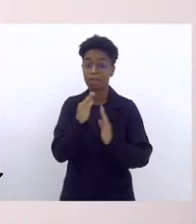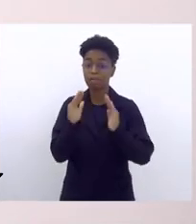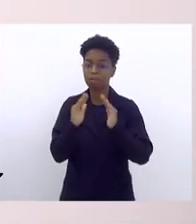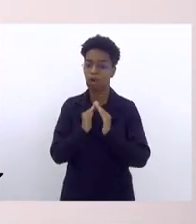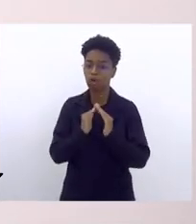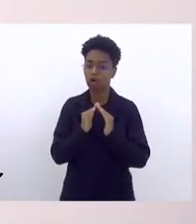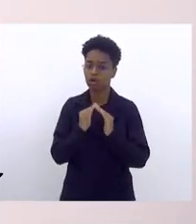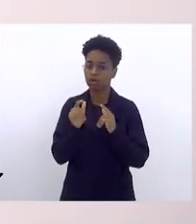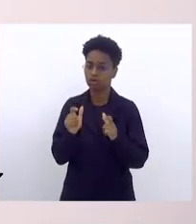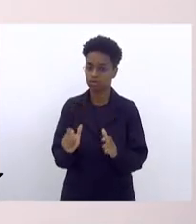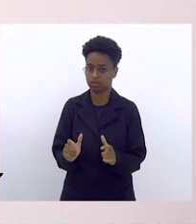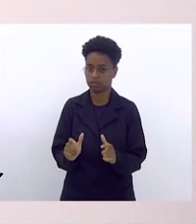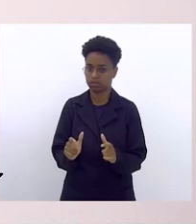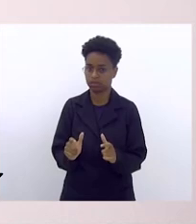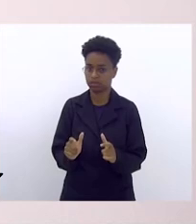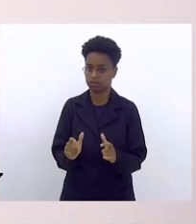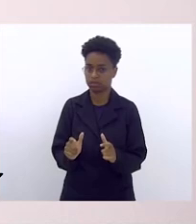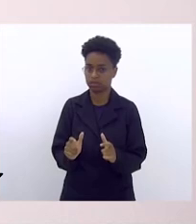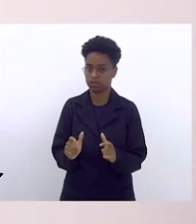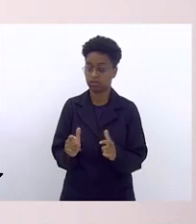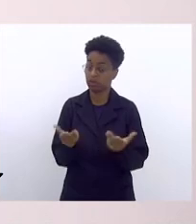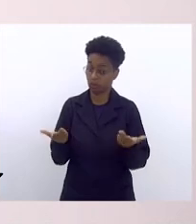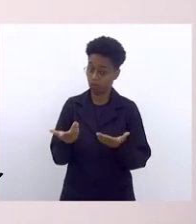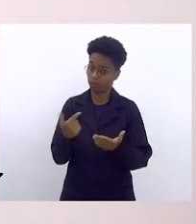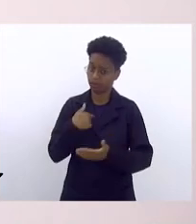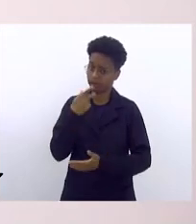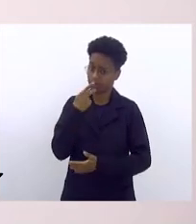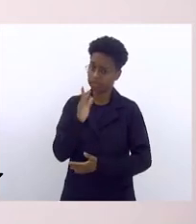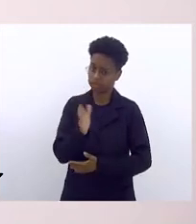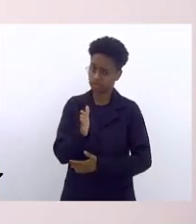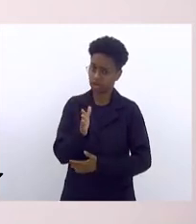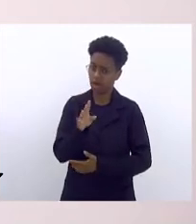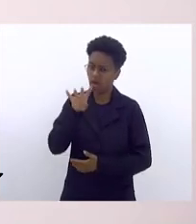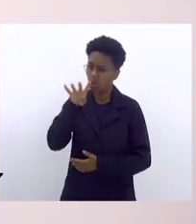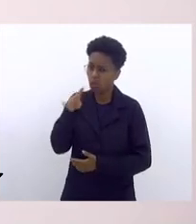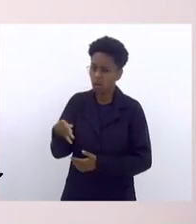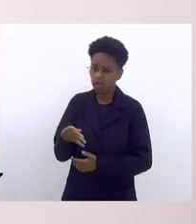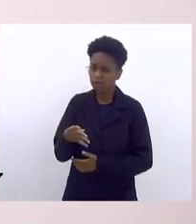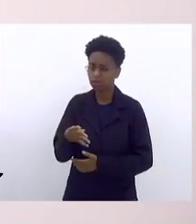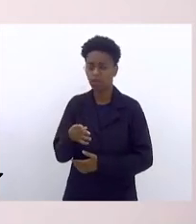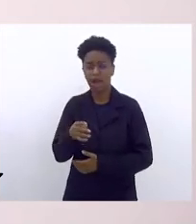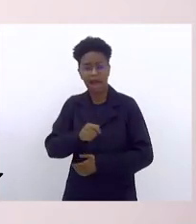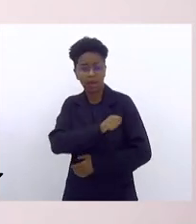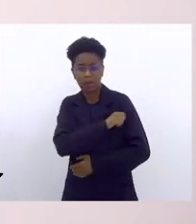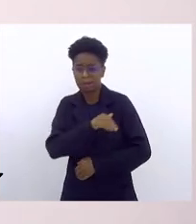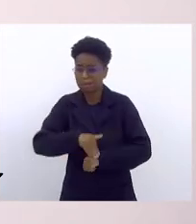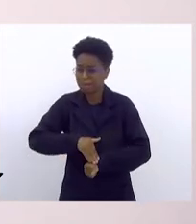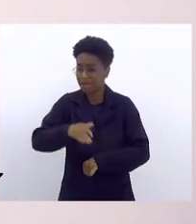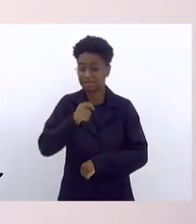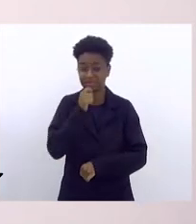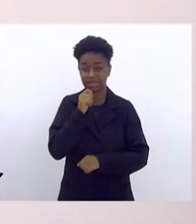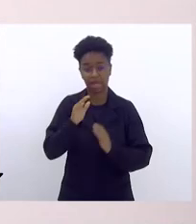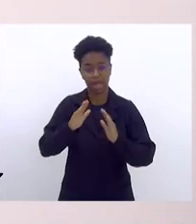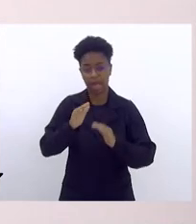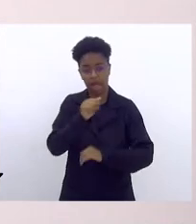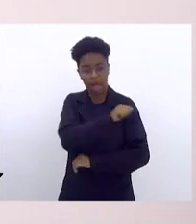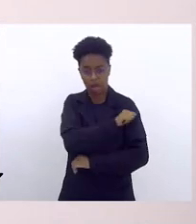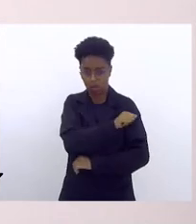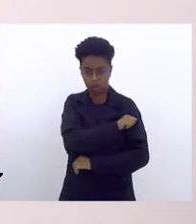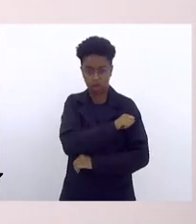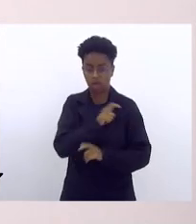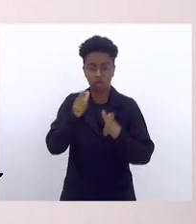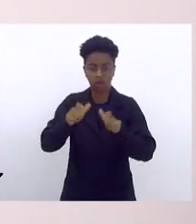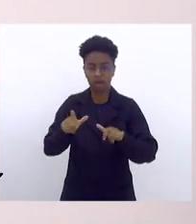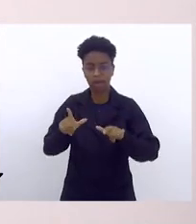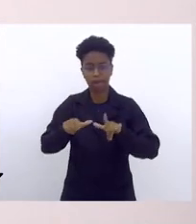comunidade só hoje como já foi dito mais de 4 mil alunos estão sem aula na região de Senador Camará Bangu